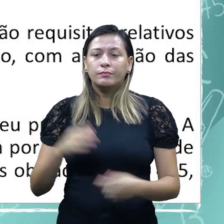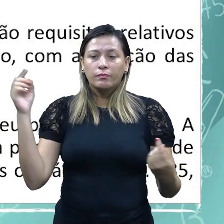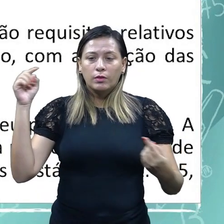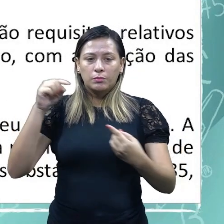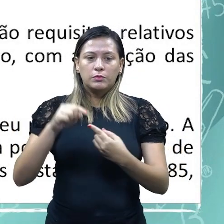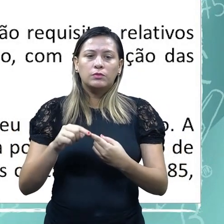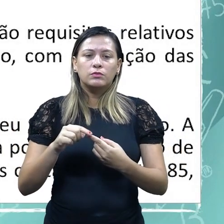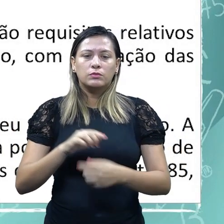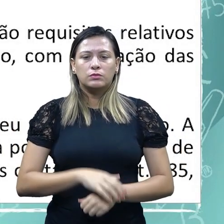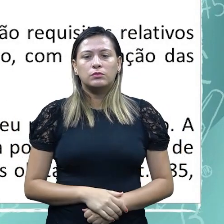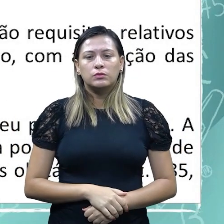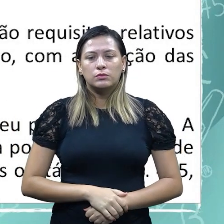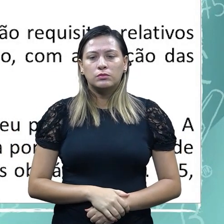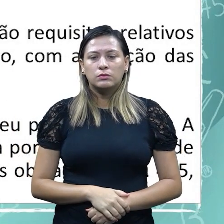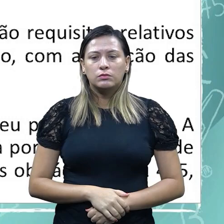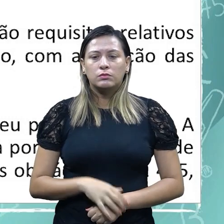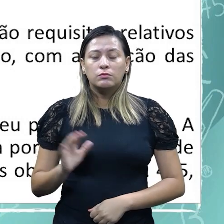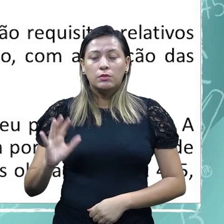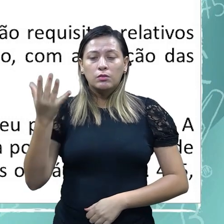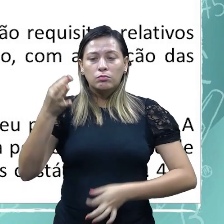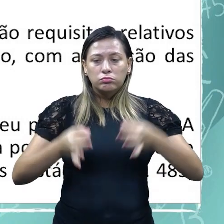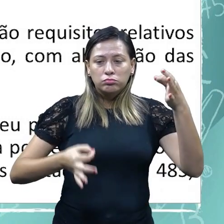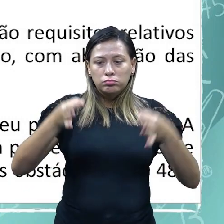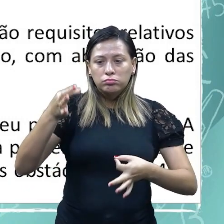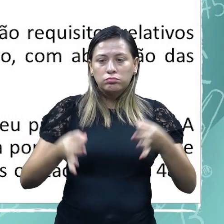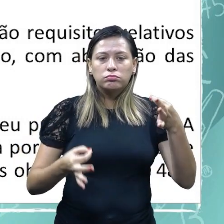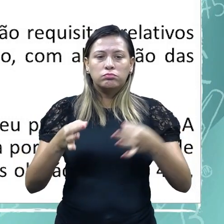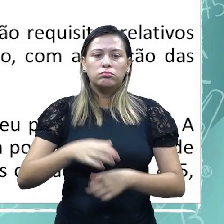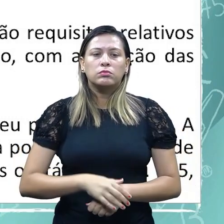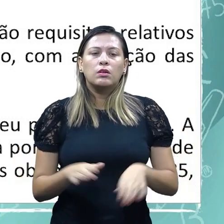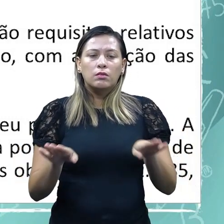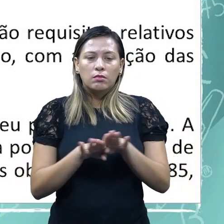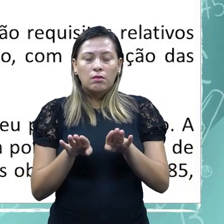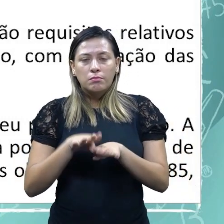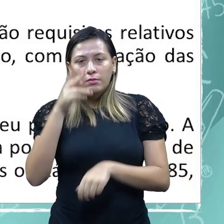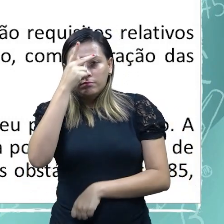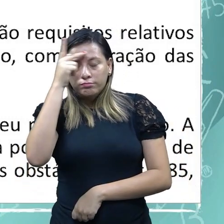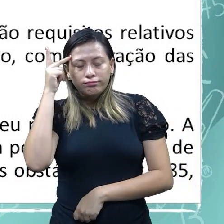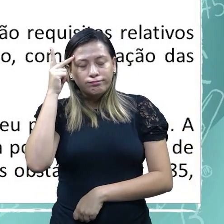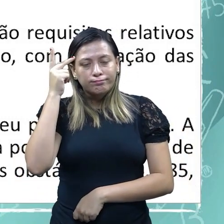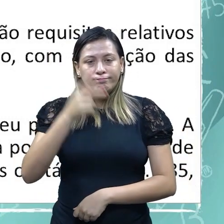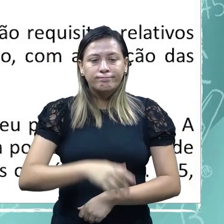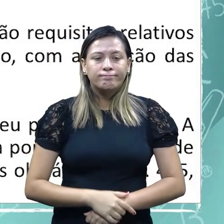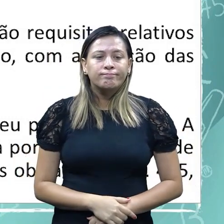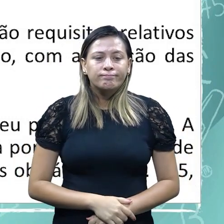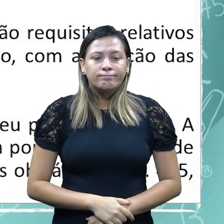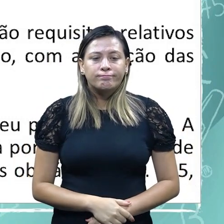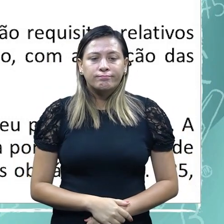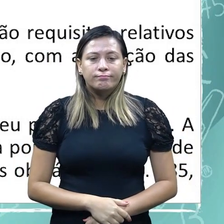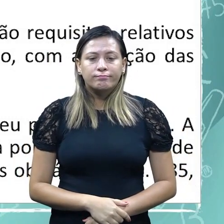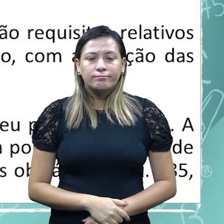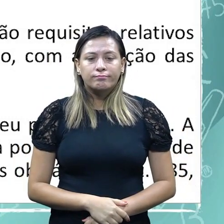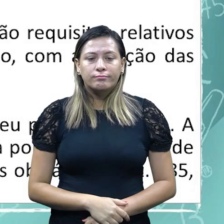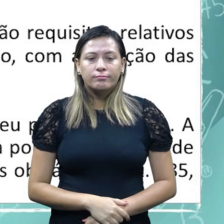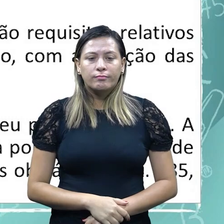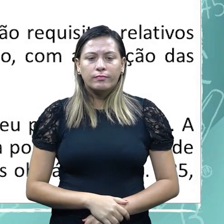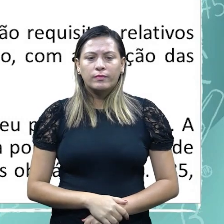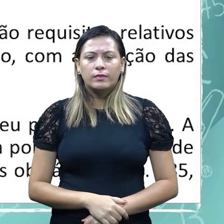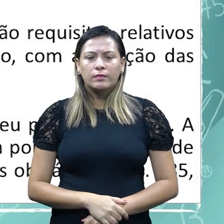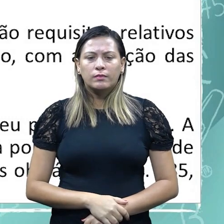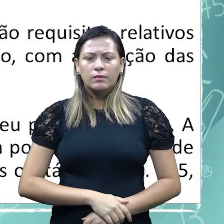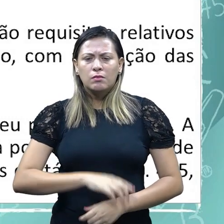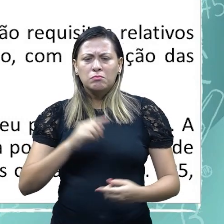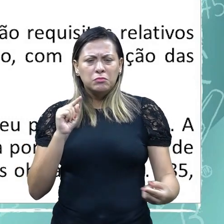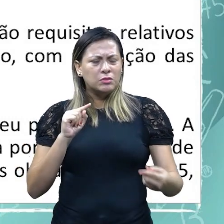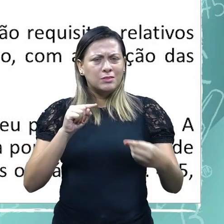fenômeno jurídico, abstração das pessoas dos seus sujeitos. Então, é preciso que não haja nenhum tipo de obstáculo